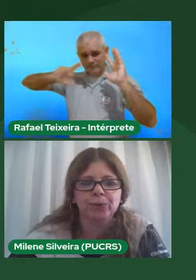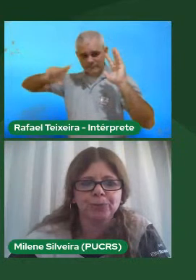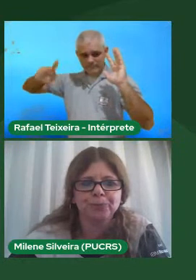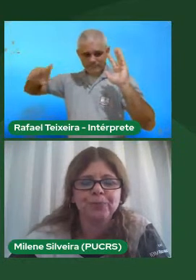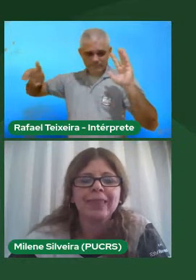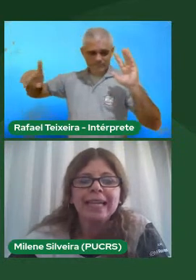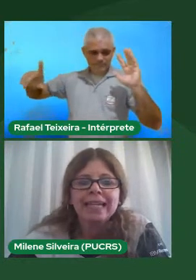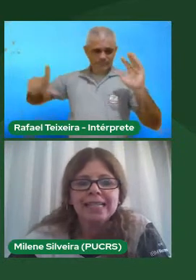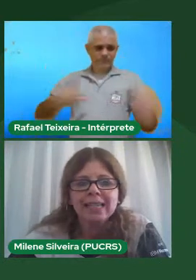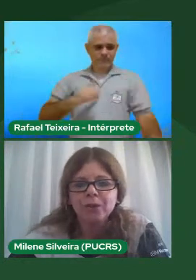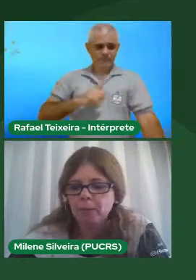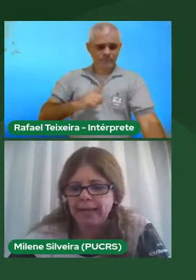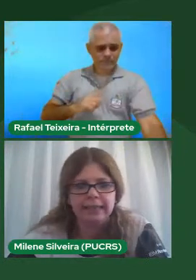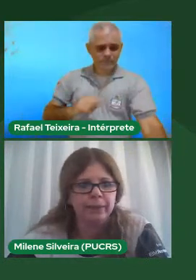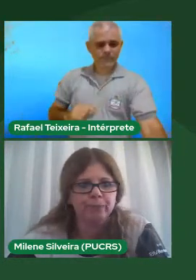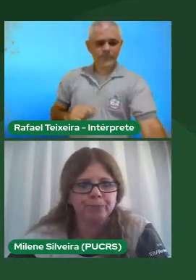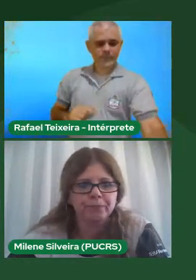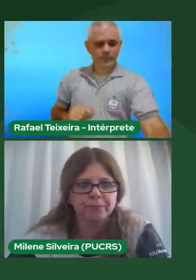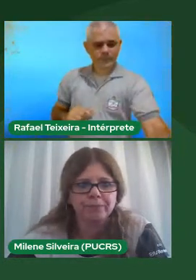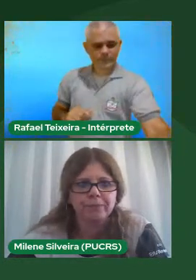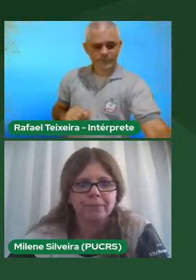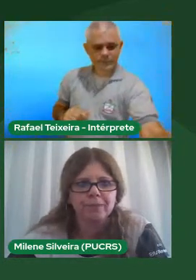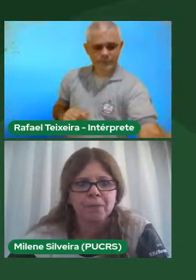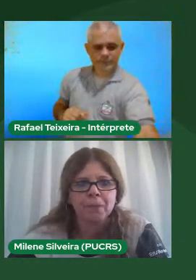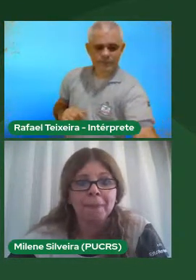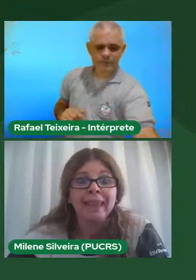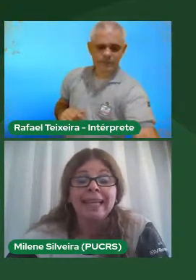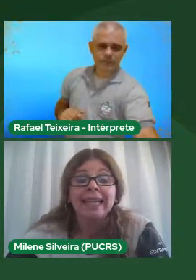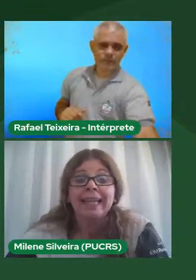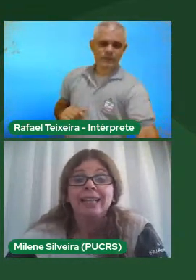ano a ano. Seguindo o baile, então.